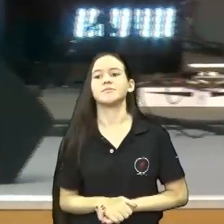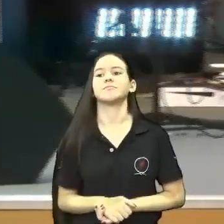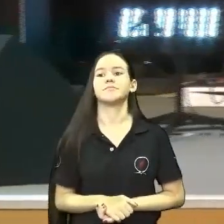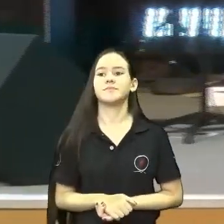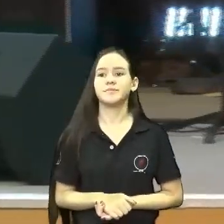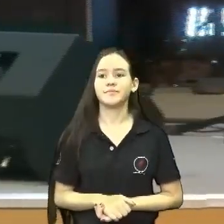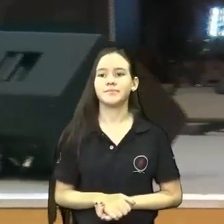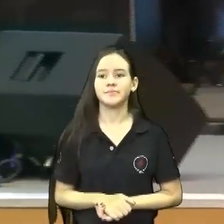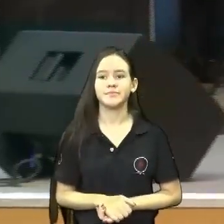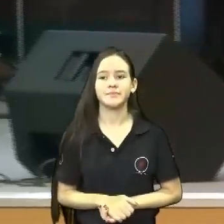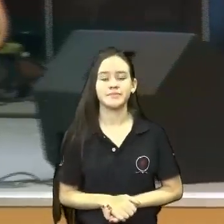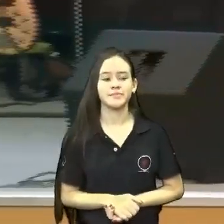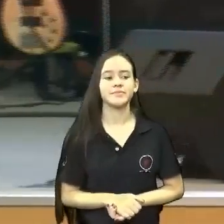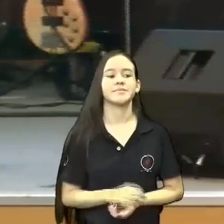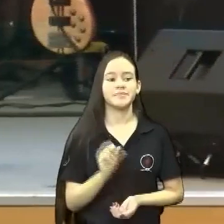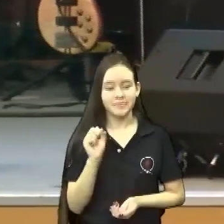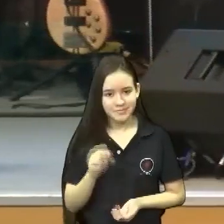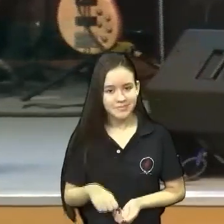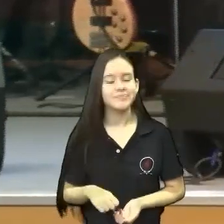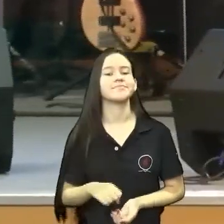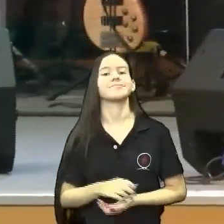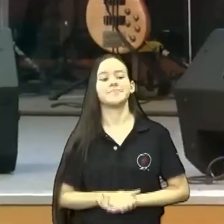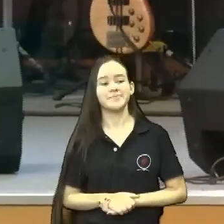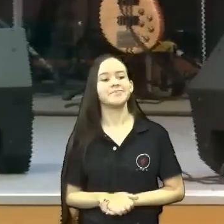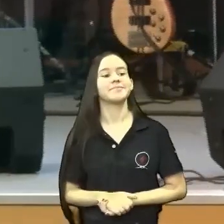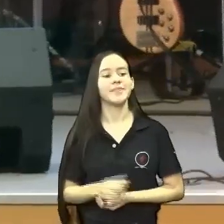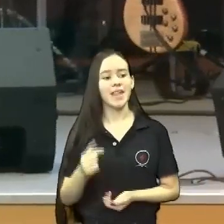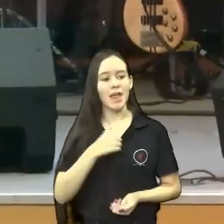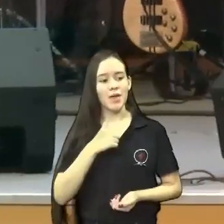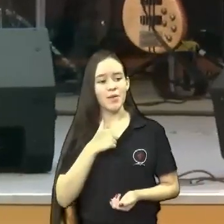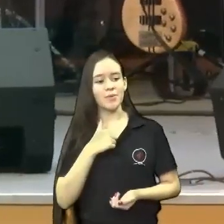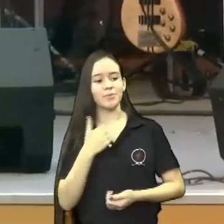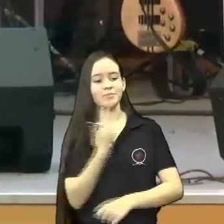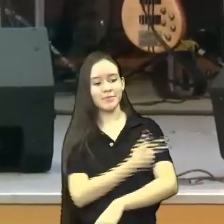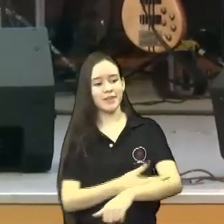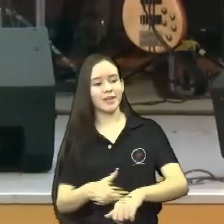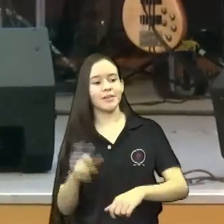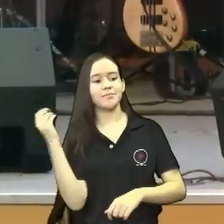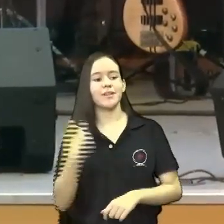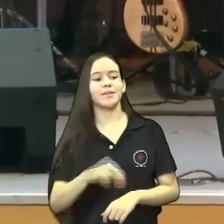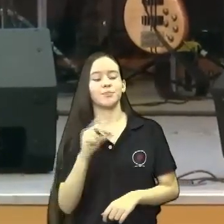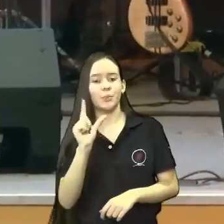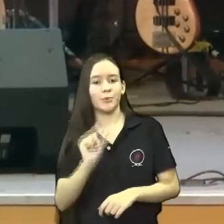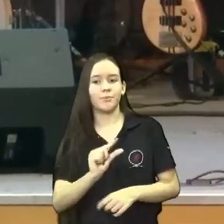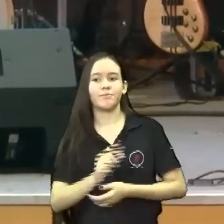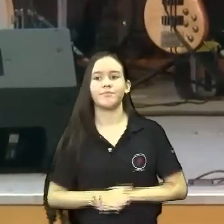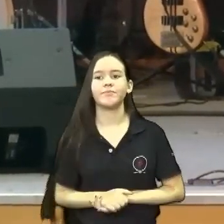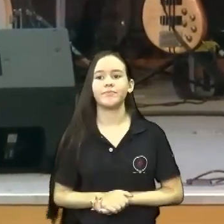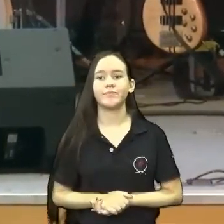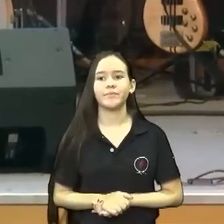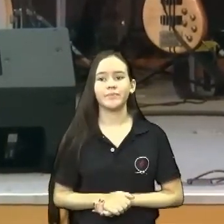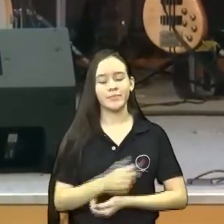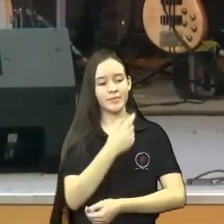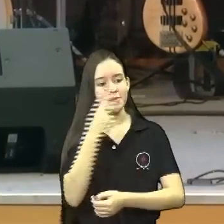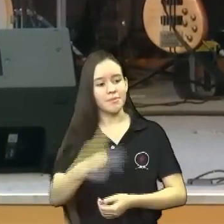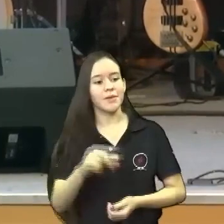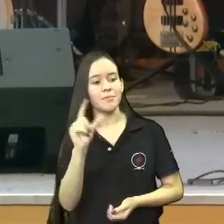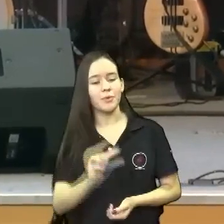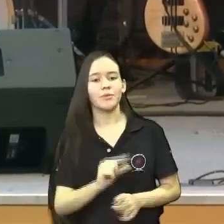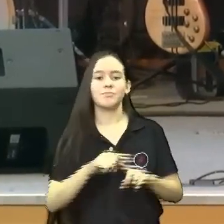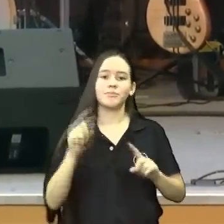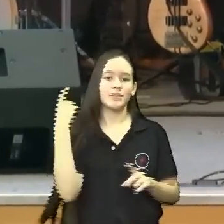já tão balançando a cabeça né Eu como fui um garoto comportado apanhei pouco certo mas